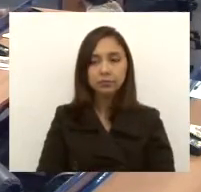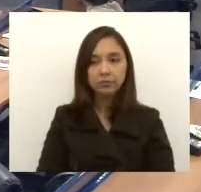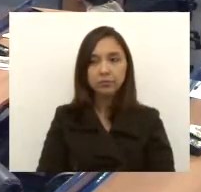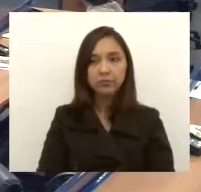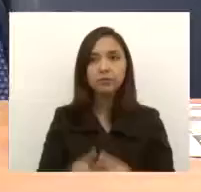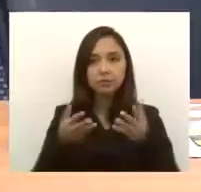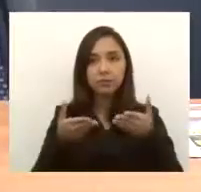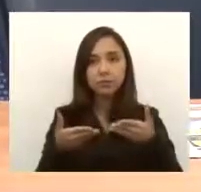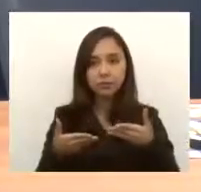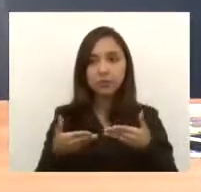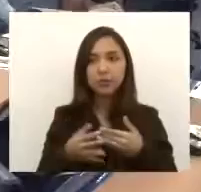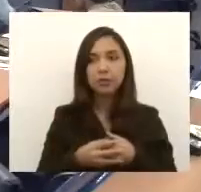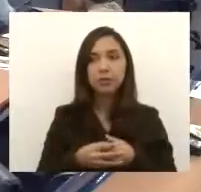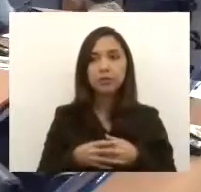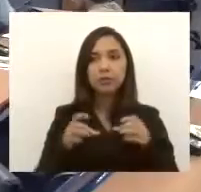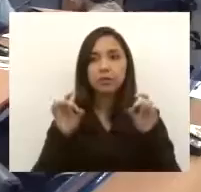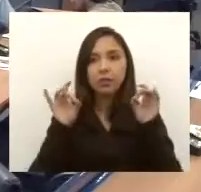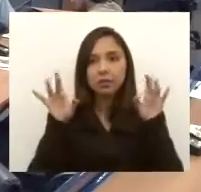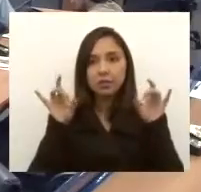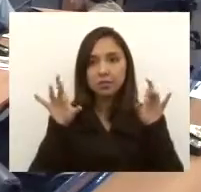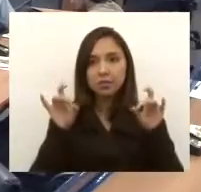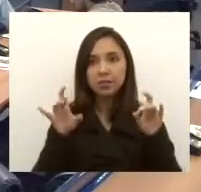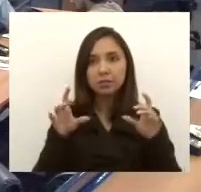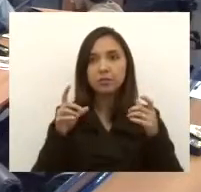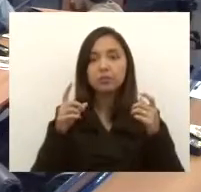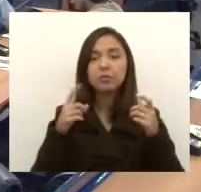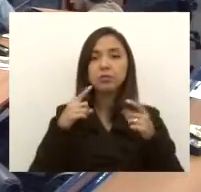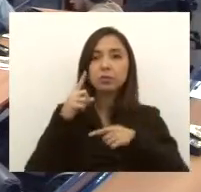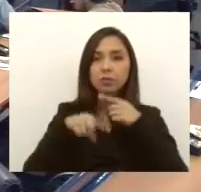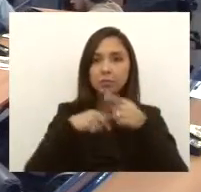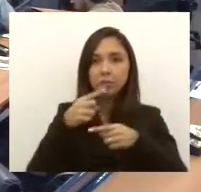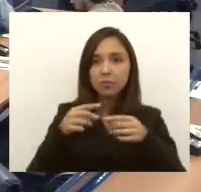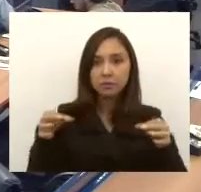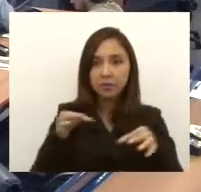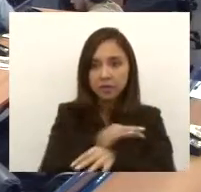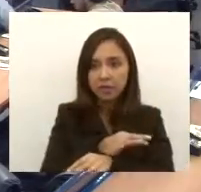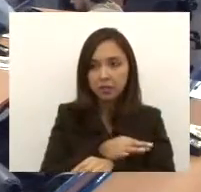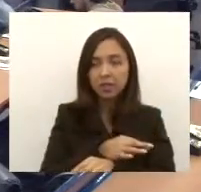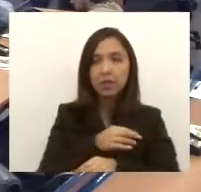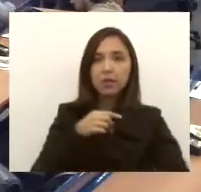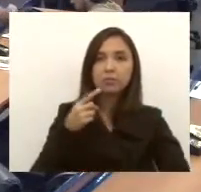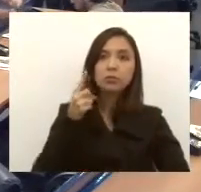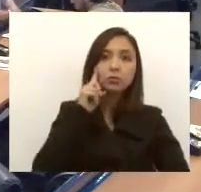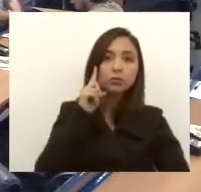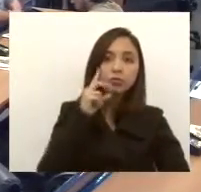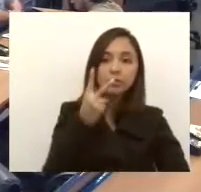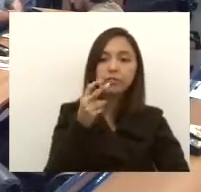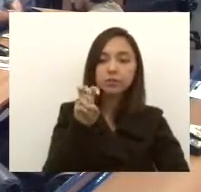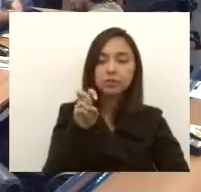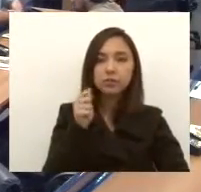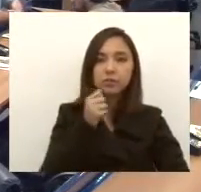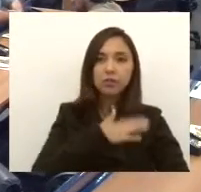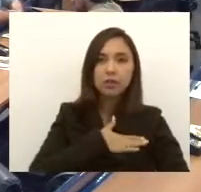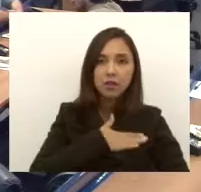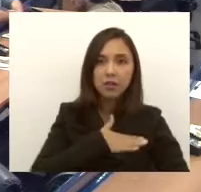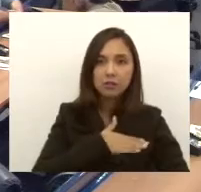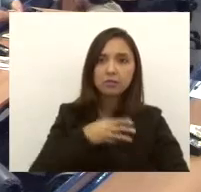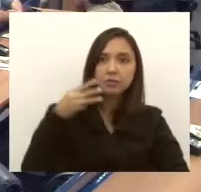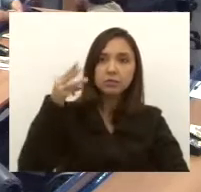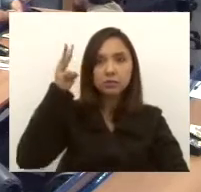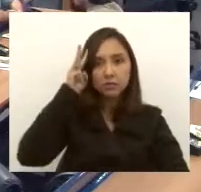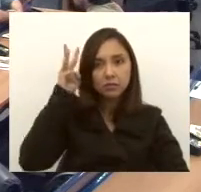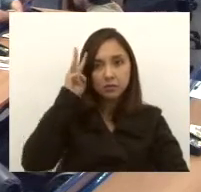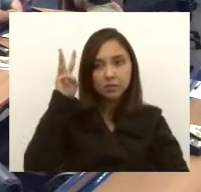Convoco sessões extraordinárias, tantas quantas necessárias, após o término da sessão ordinária do dia 25 de agosto,